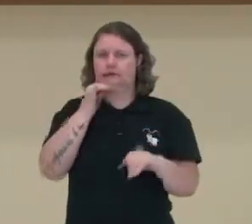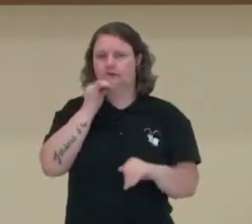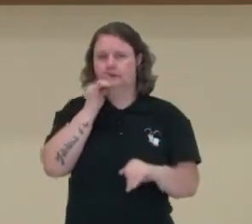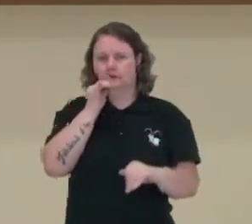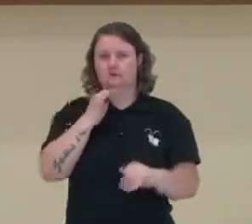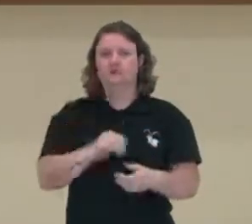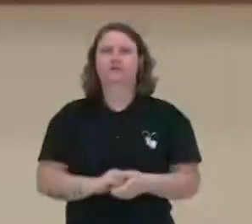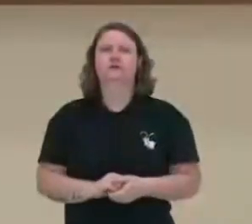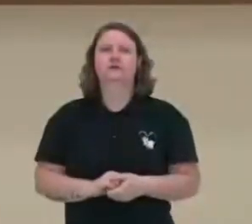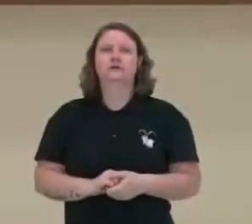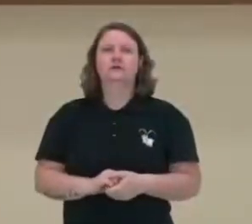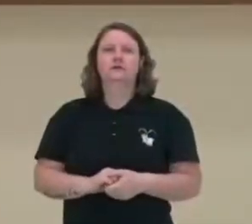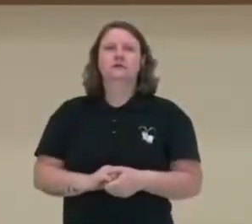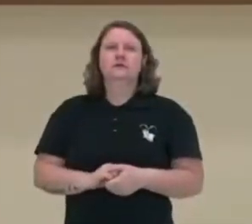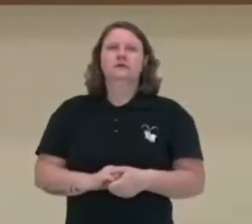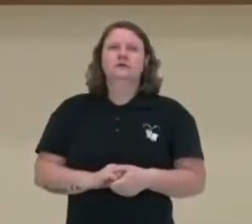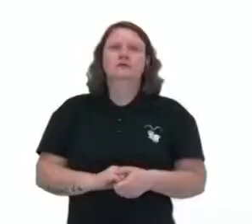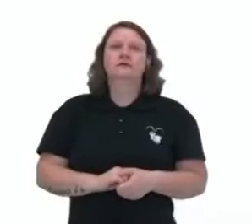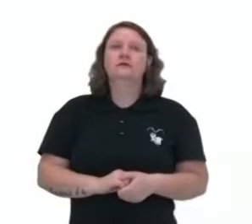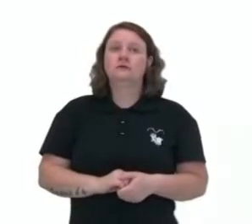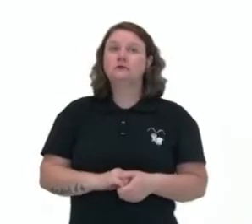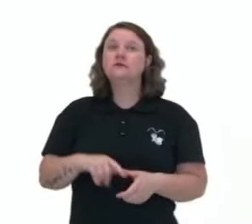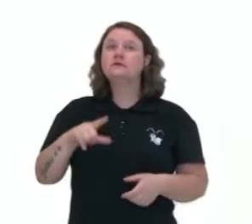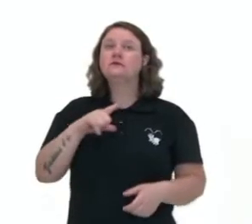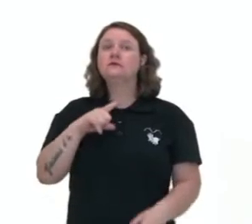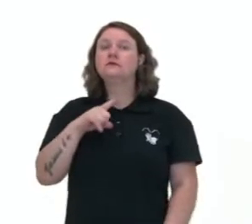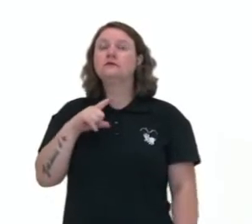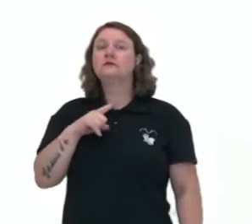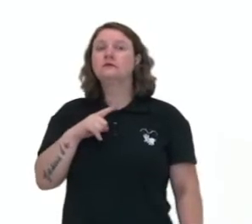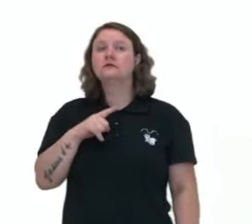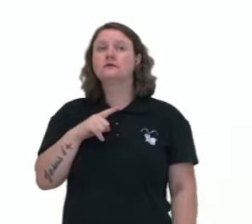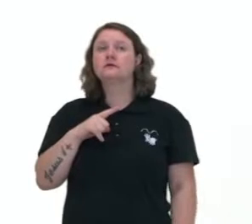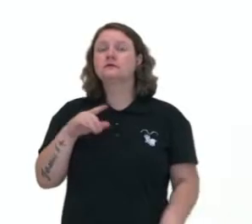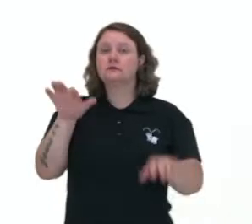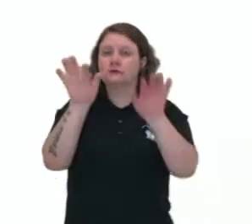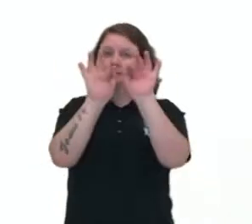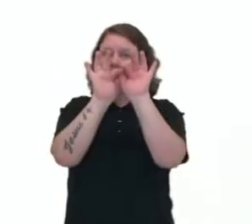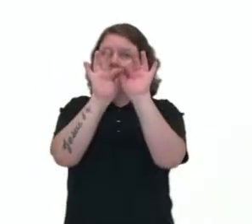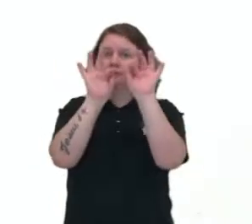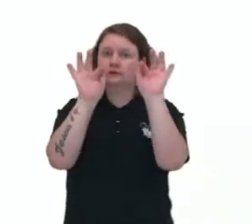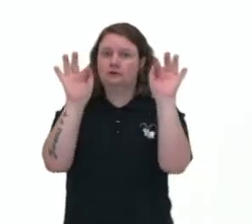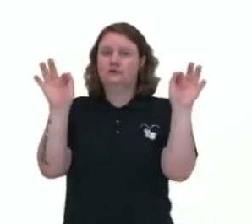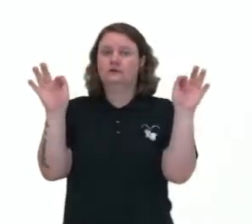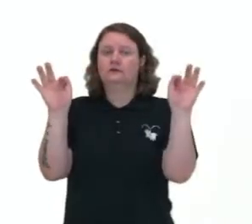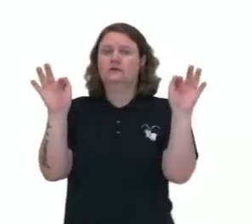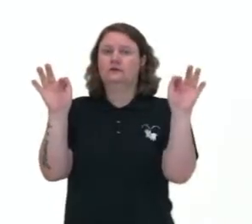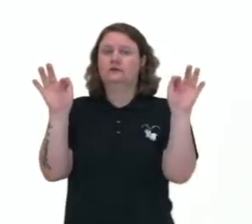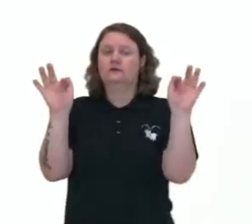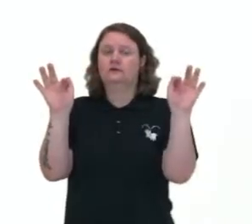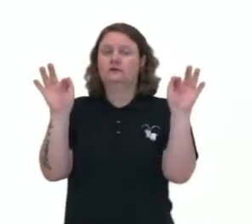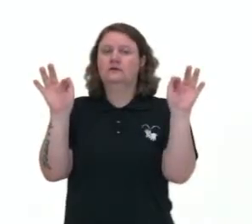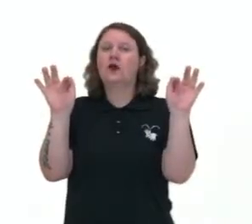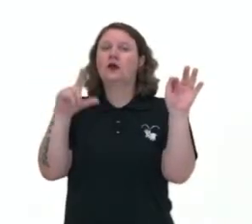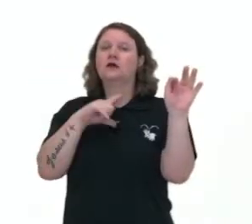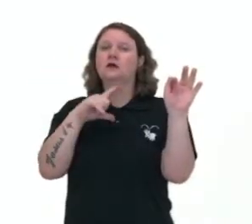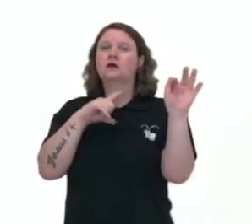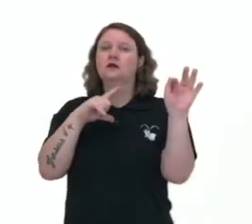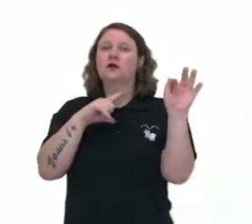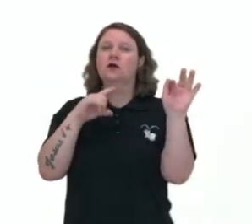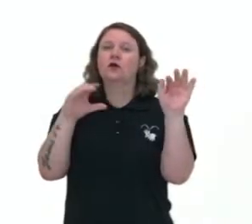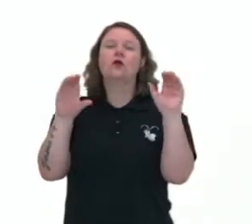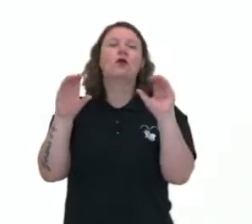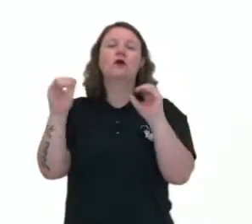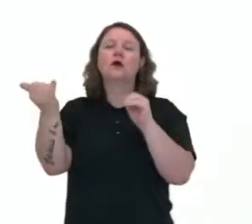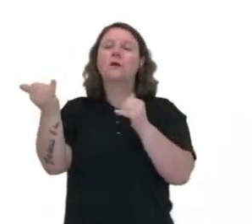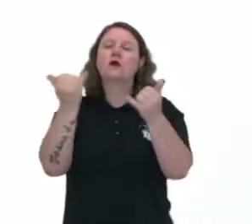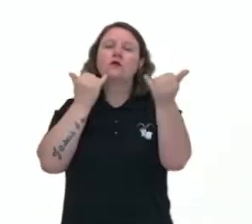aqui. Observe lá. Então, damos ao nome, né, de frase ao enunciado que em uma situação